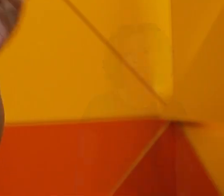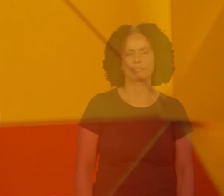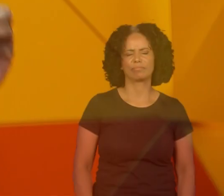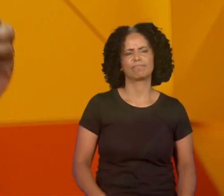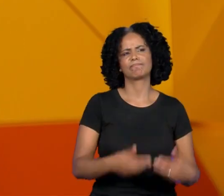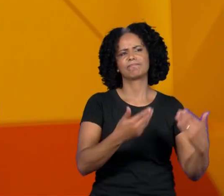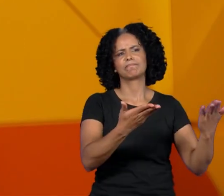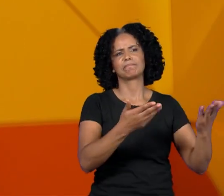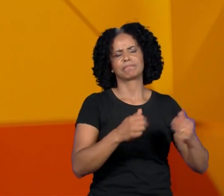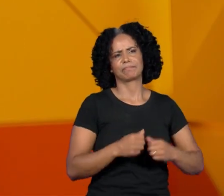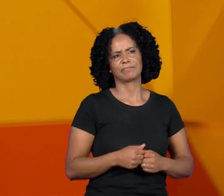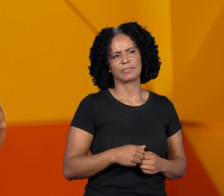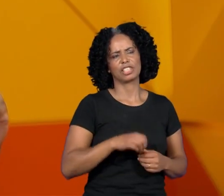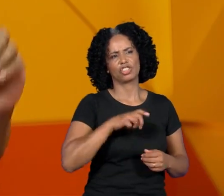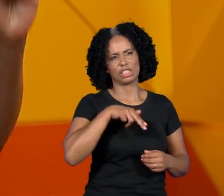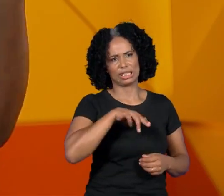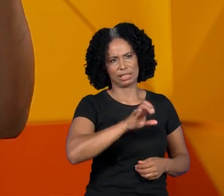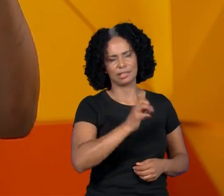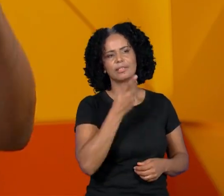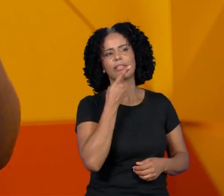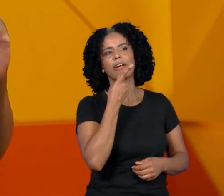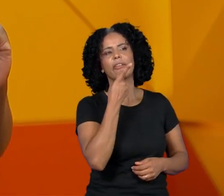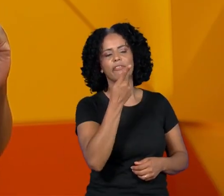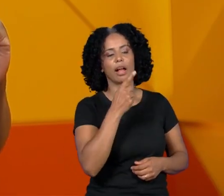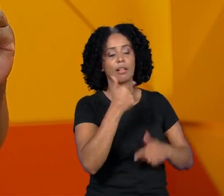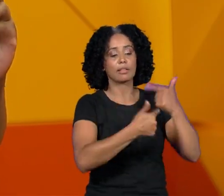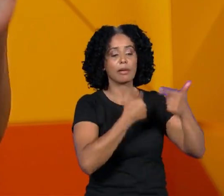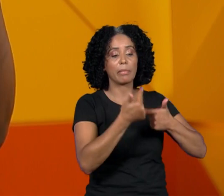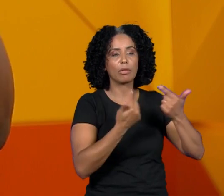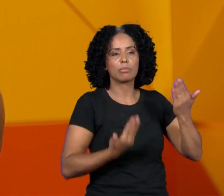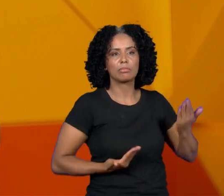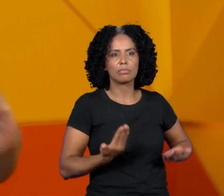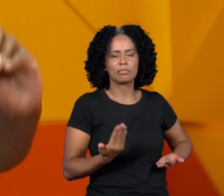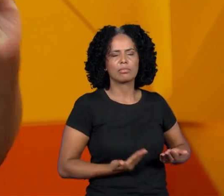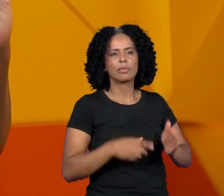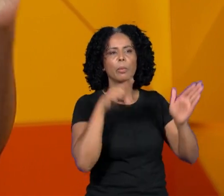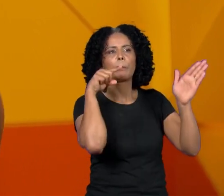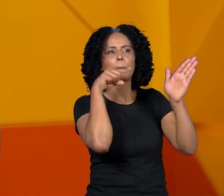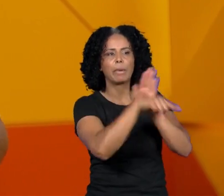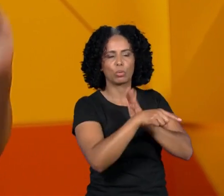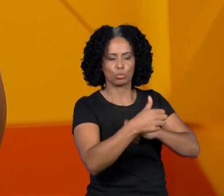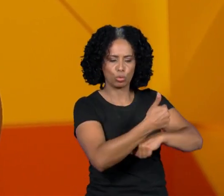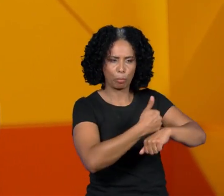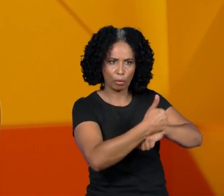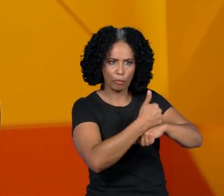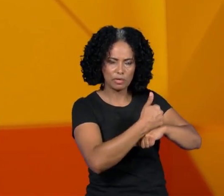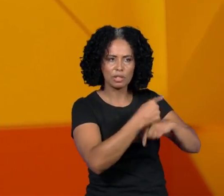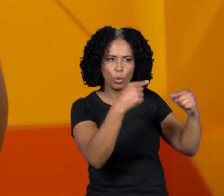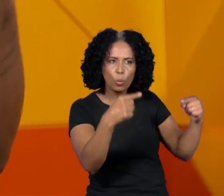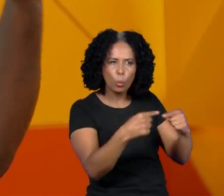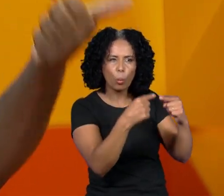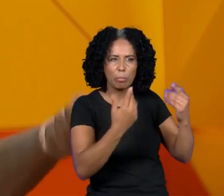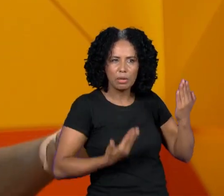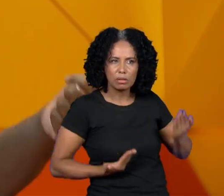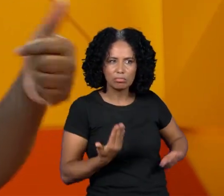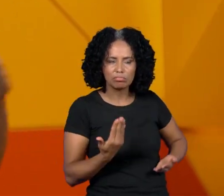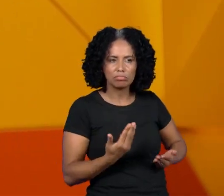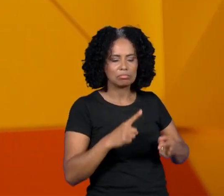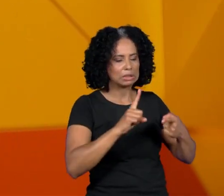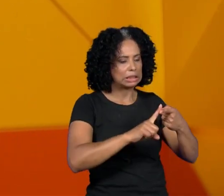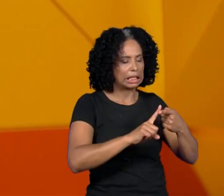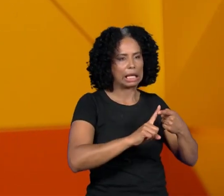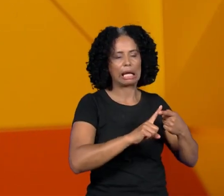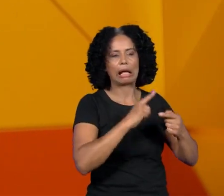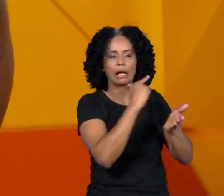Ediane, quando a gente fala de trabalhador doméstico, que subcategorias fazem parte desse trabalhador? Além da